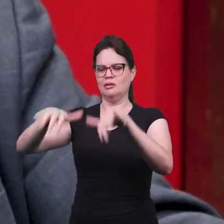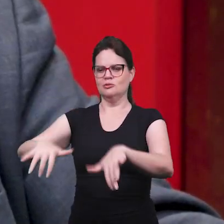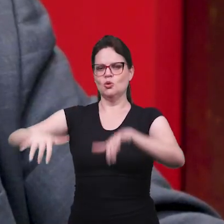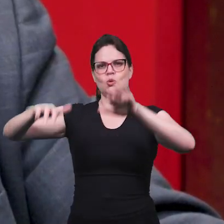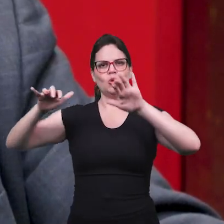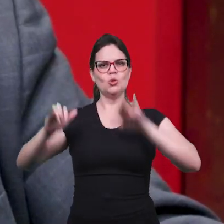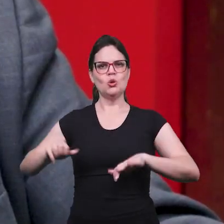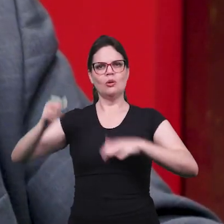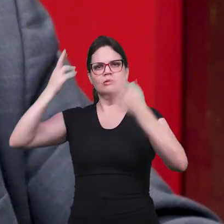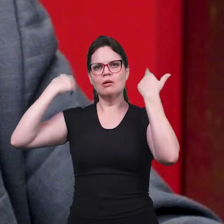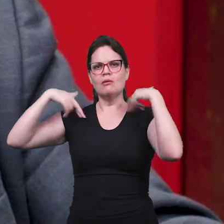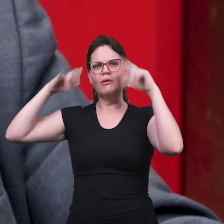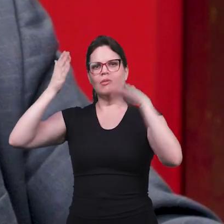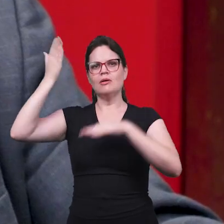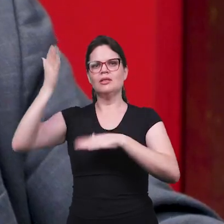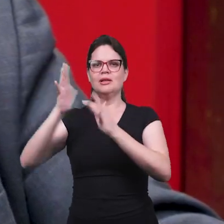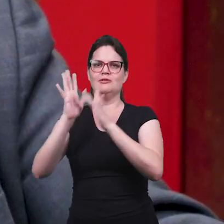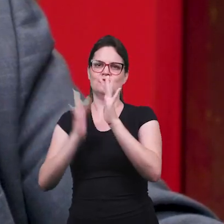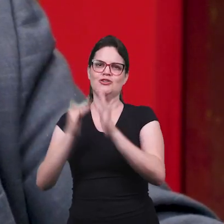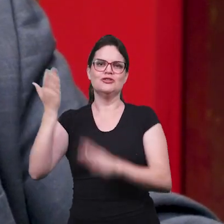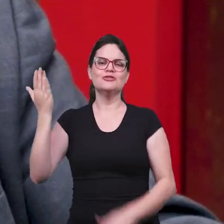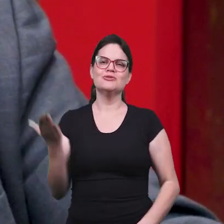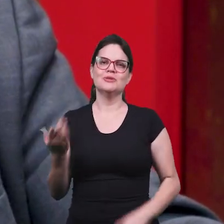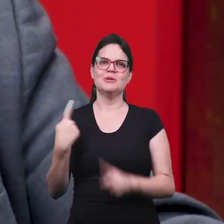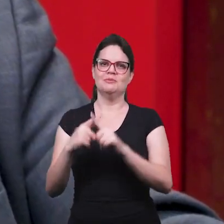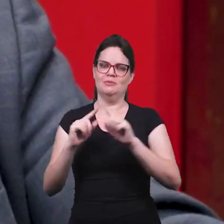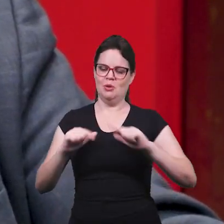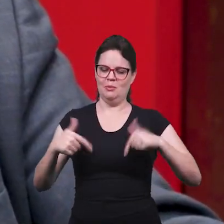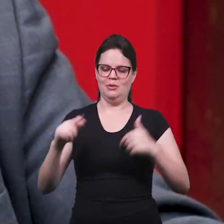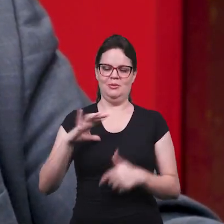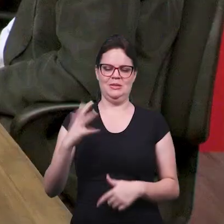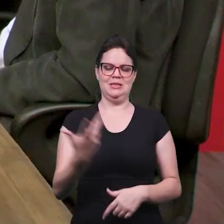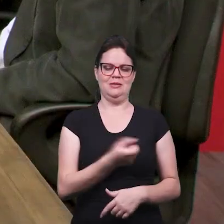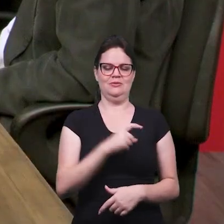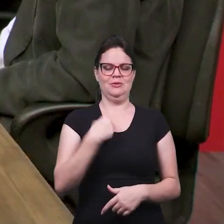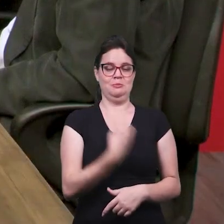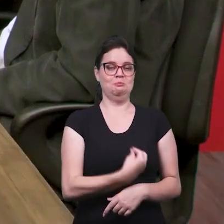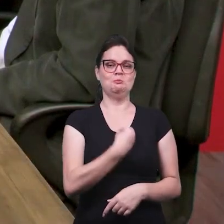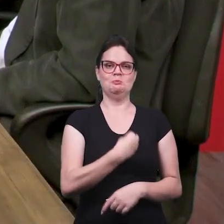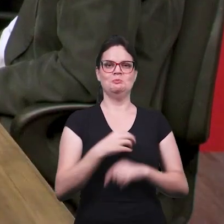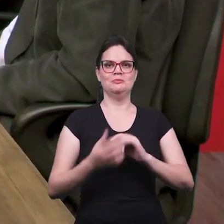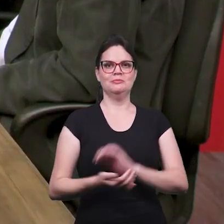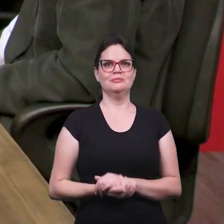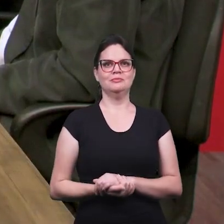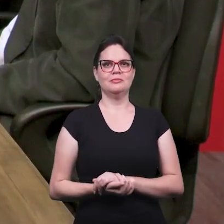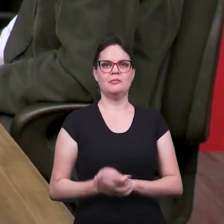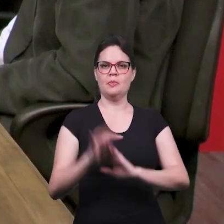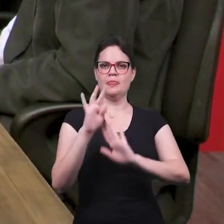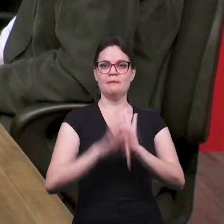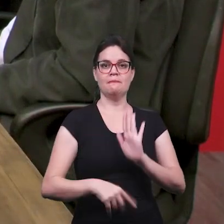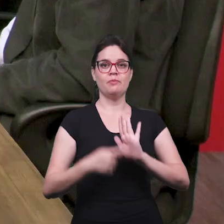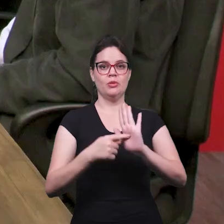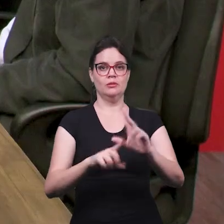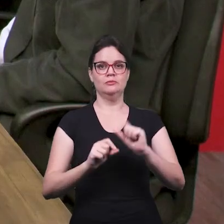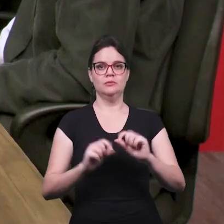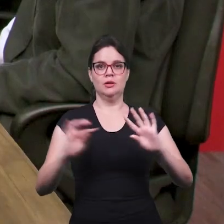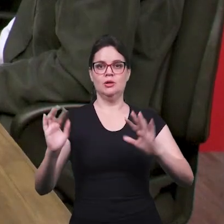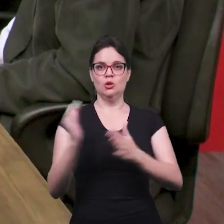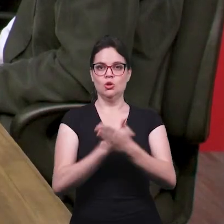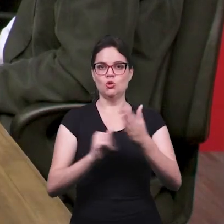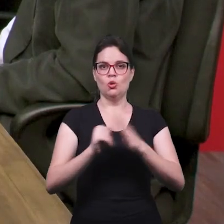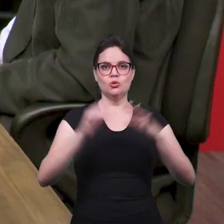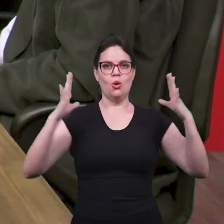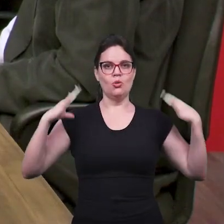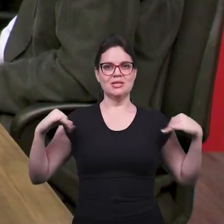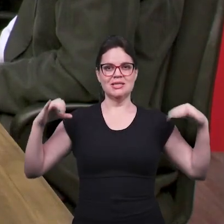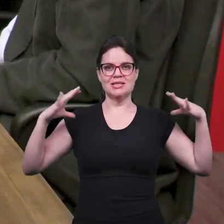Senhor Jesus, pela salvação que Ele operou na nossa vida. Muito bem. E o texto continua dizendo: todos os anjos estavam ao redor do trono